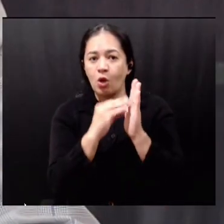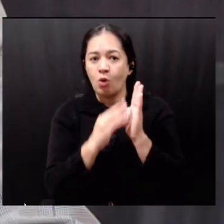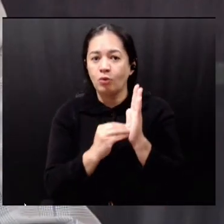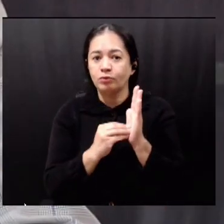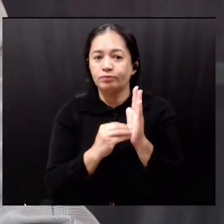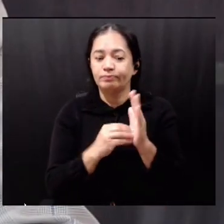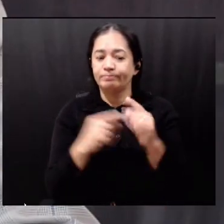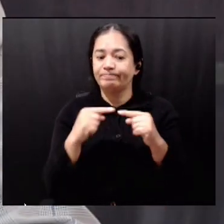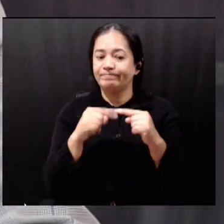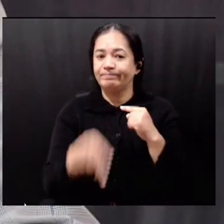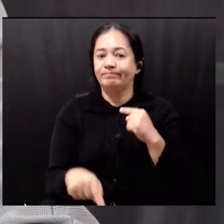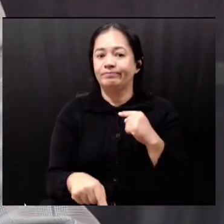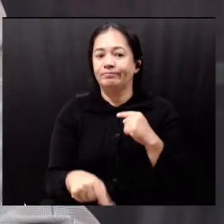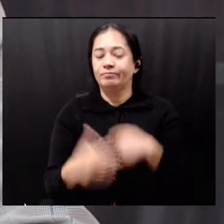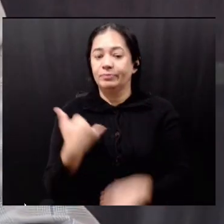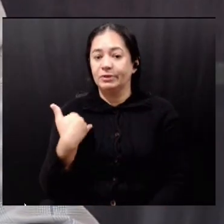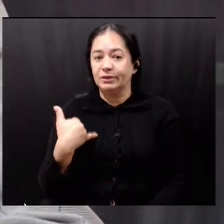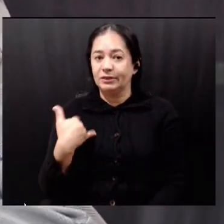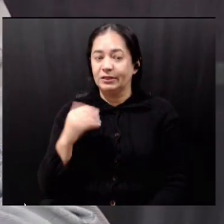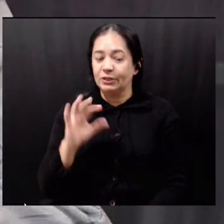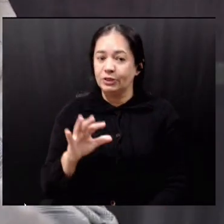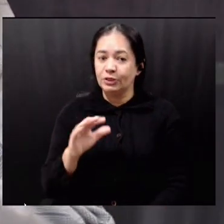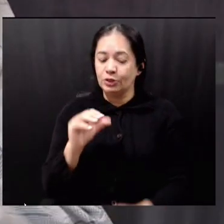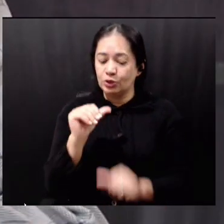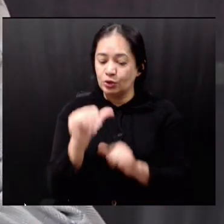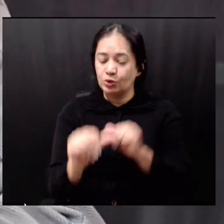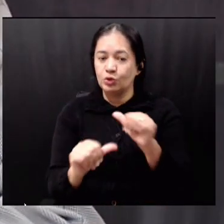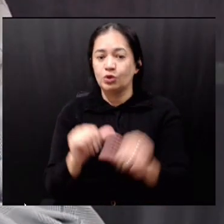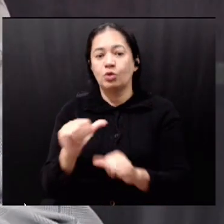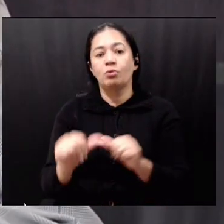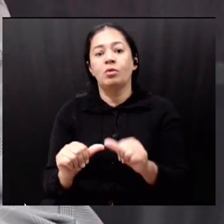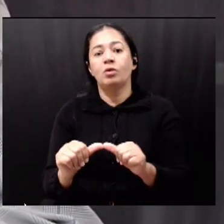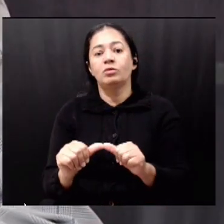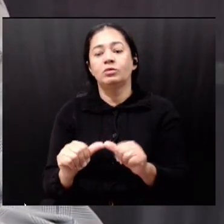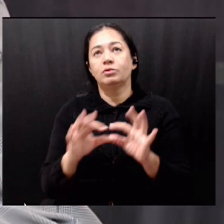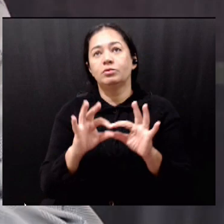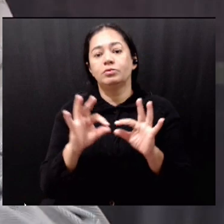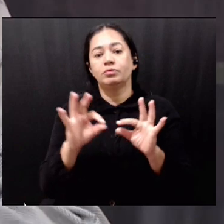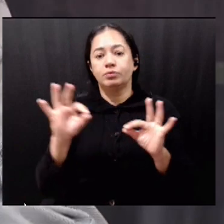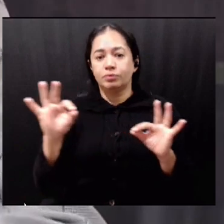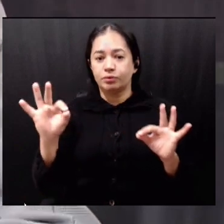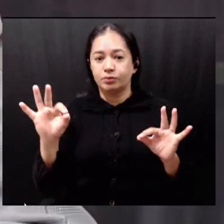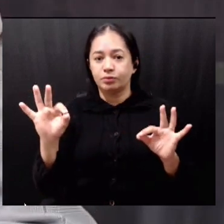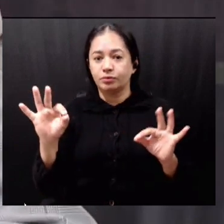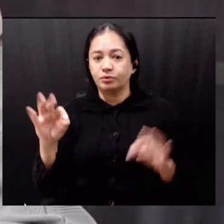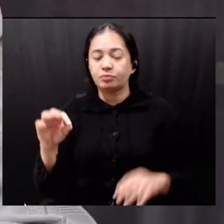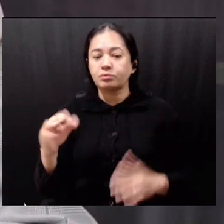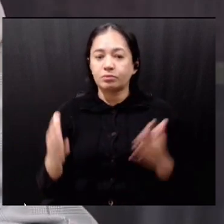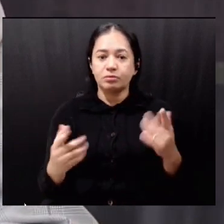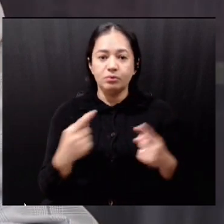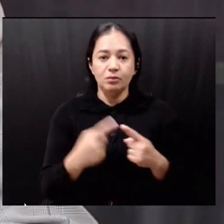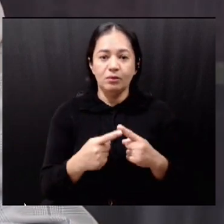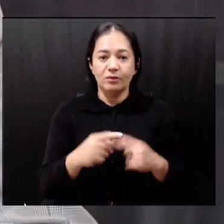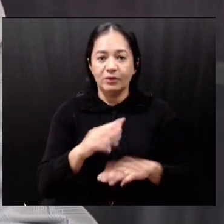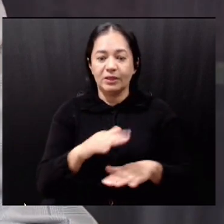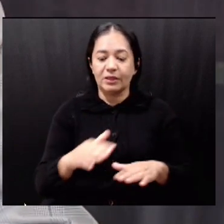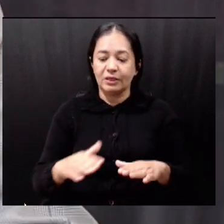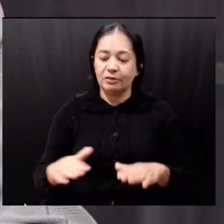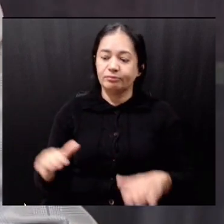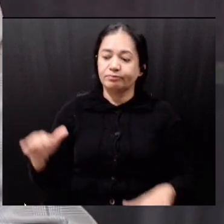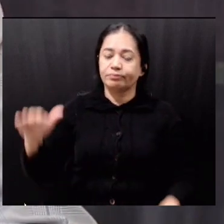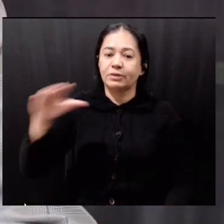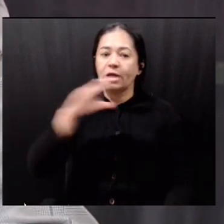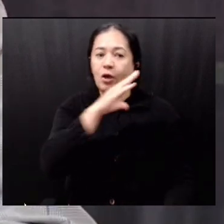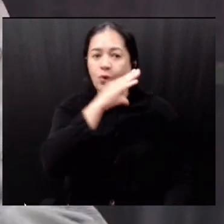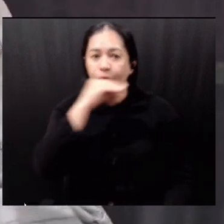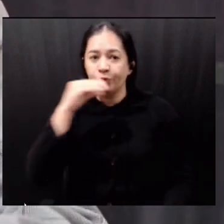para a idade, isso vai moldando muito mesmo, e isso vai distanciando quando a criança se torna um adolescente, né? Então, ter essa troca,